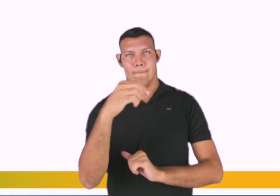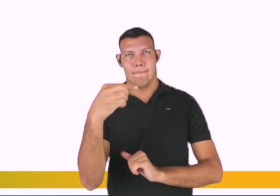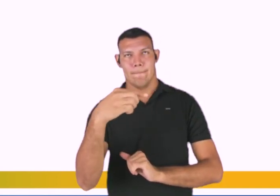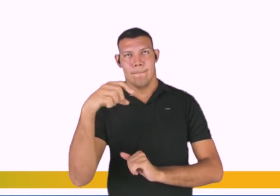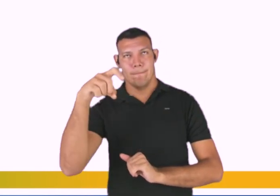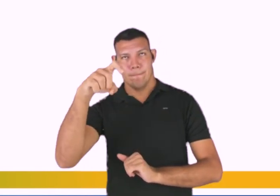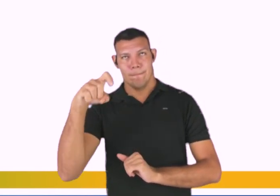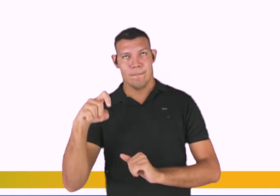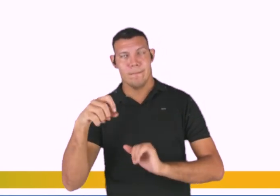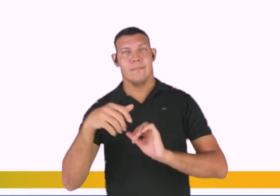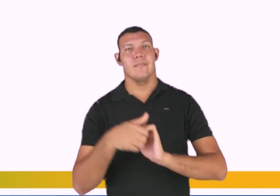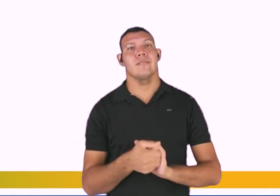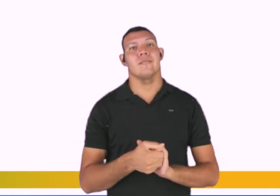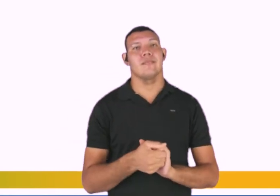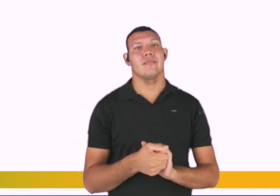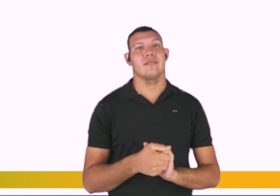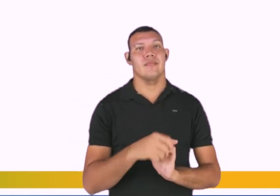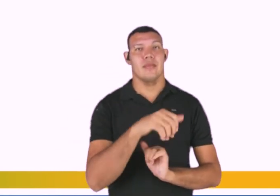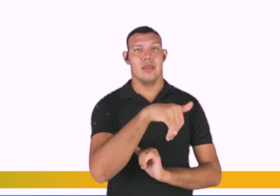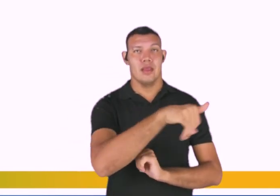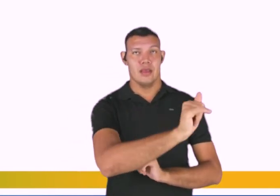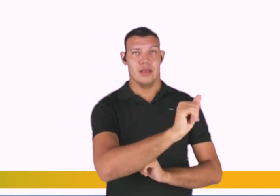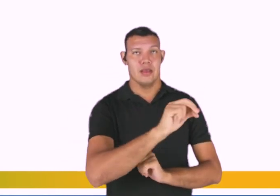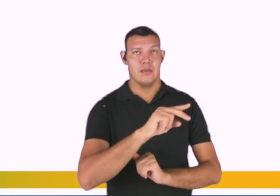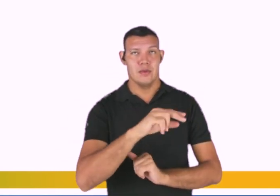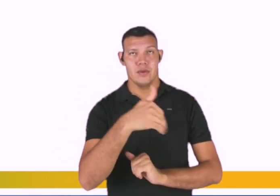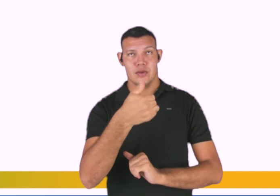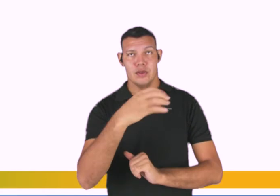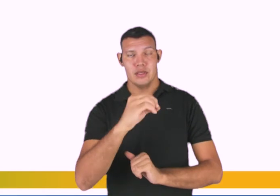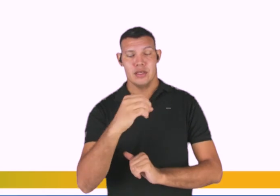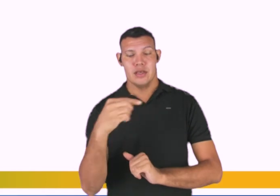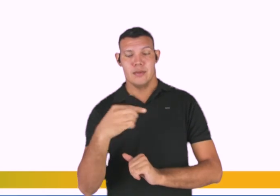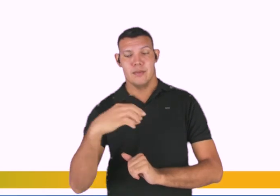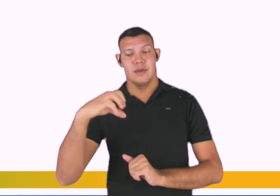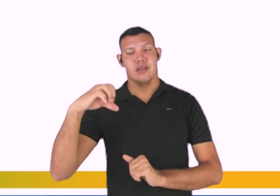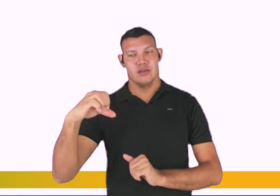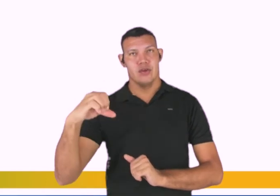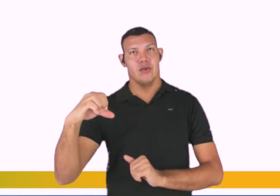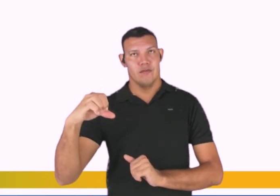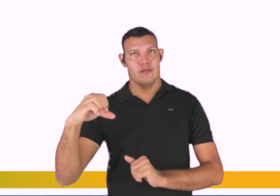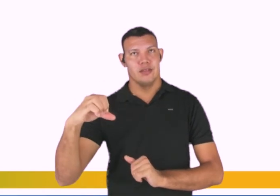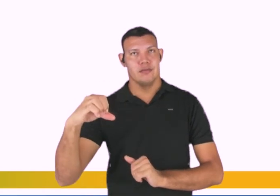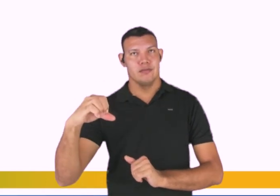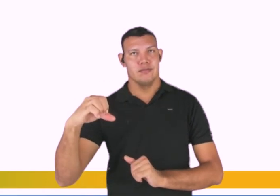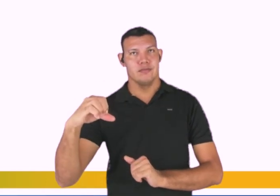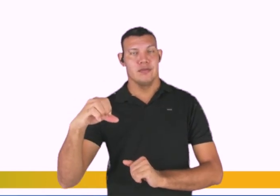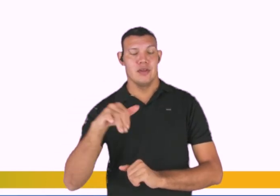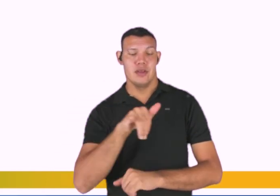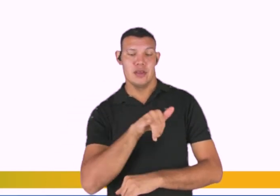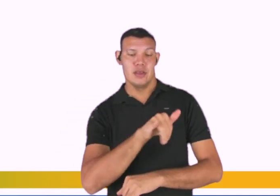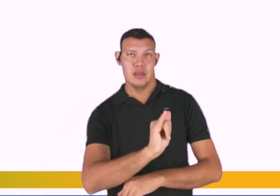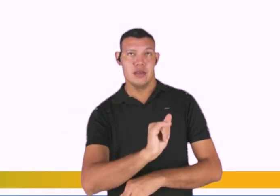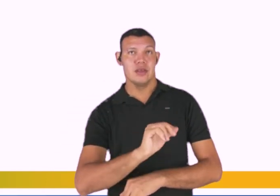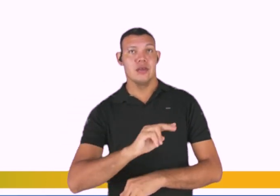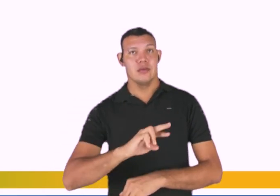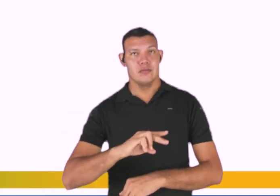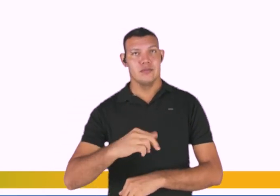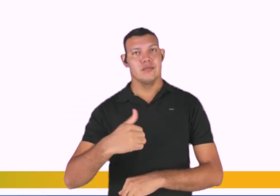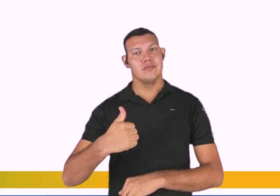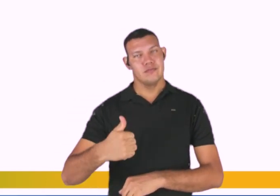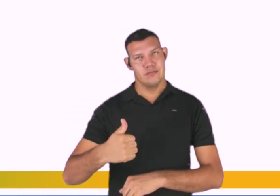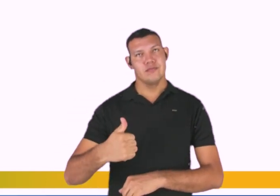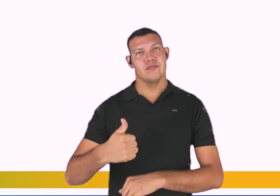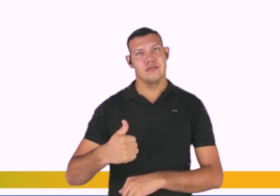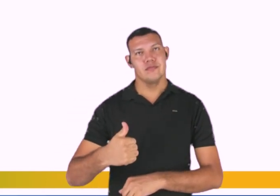9, que nós encontramos em cálculo anterior agora, que o valor de x é 9. Que, por sua vez, meu